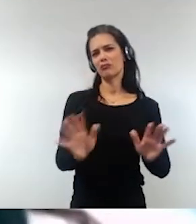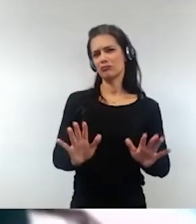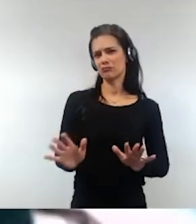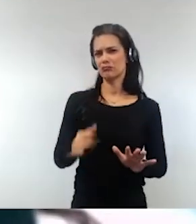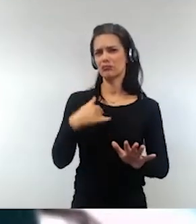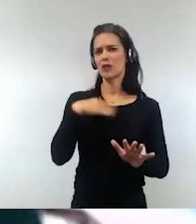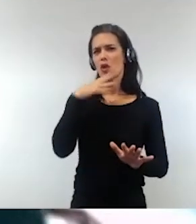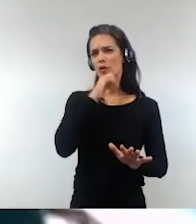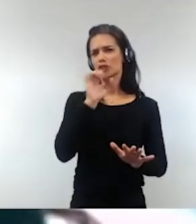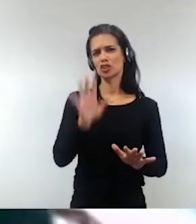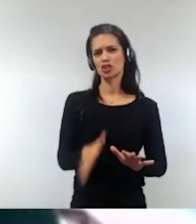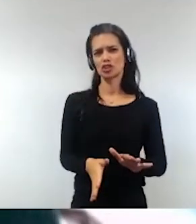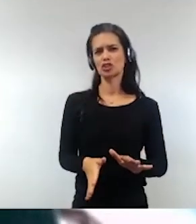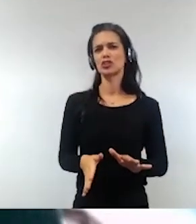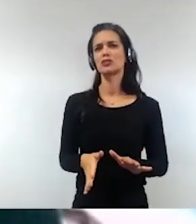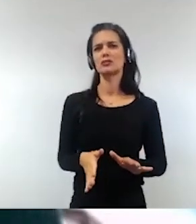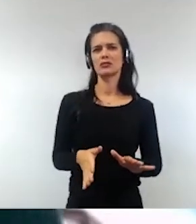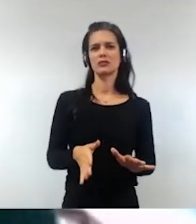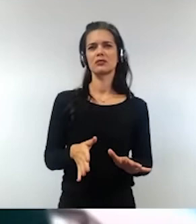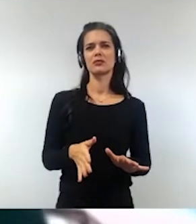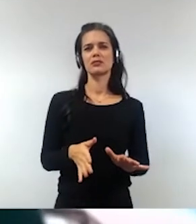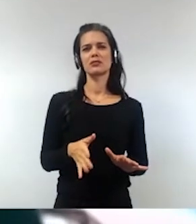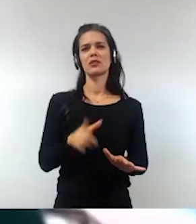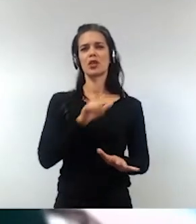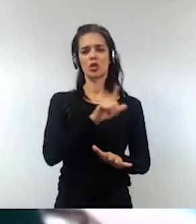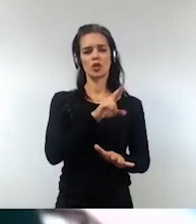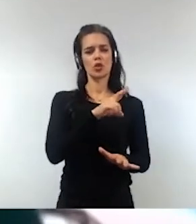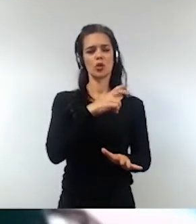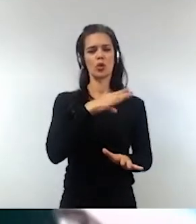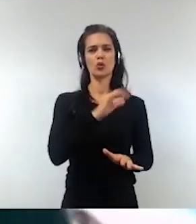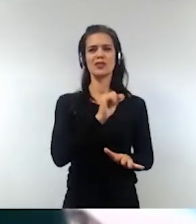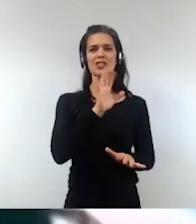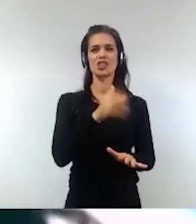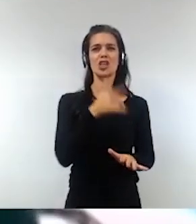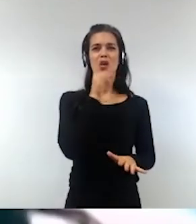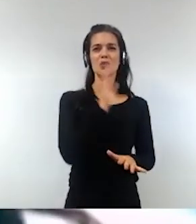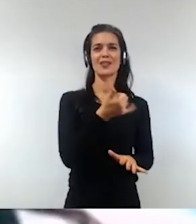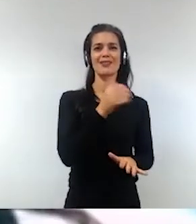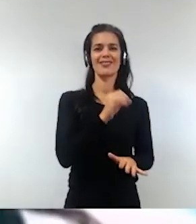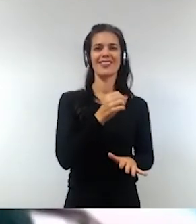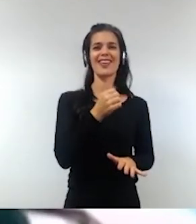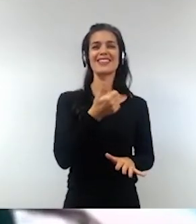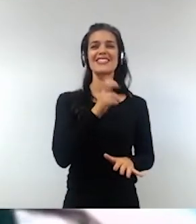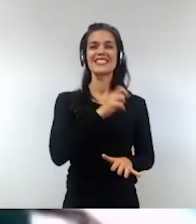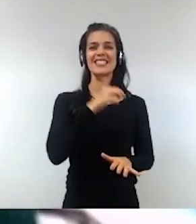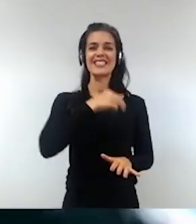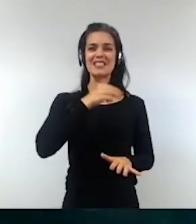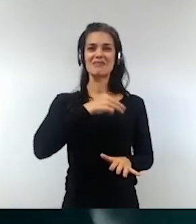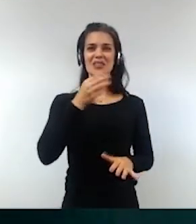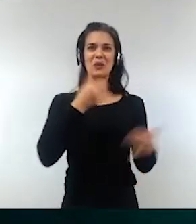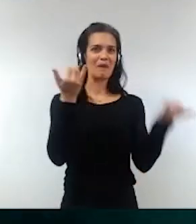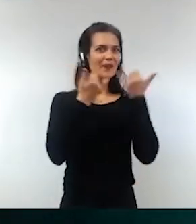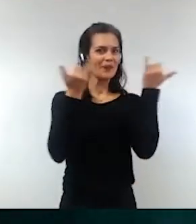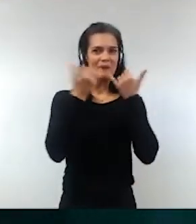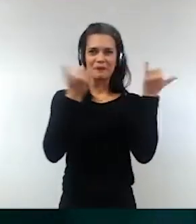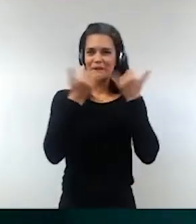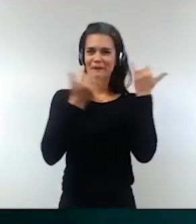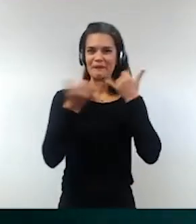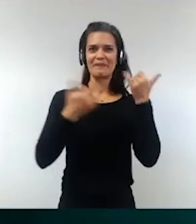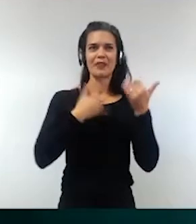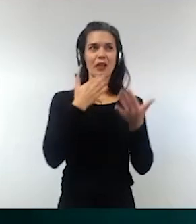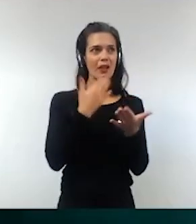acho, inclusive, que a capacidade da Lúcia de juntar em 10, 15 minutos aquela quantidade de informação ali, eu